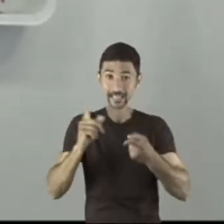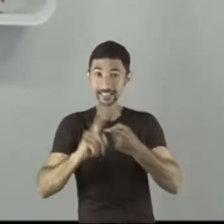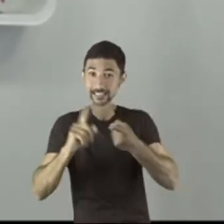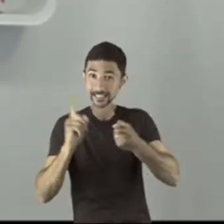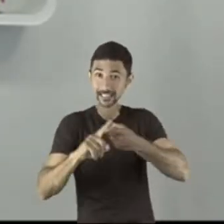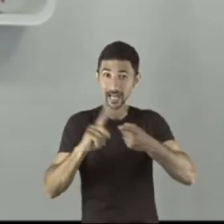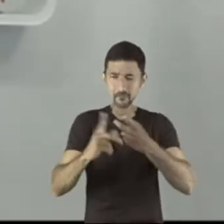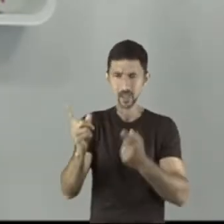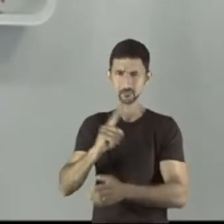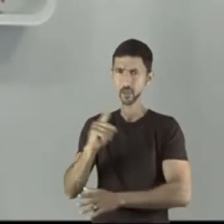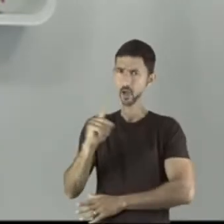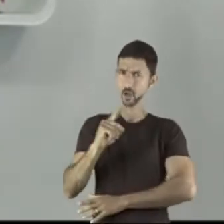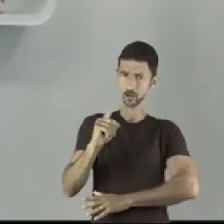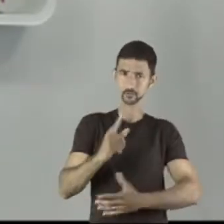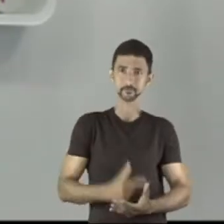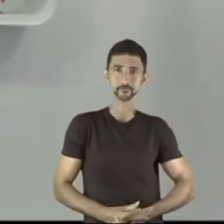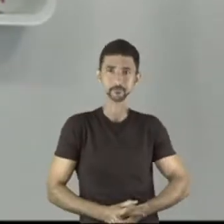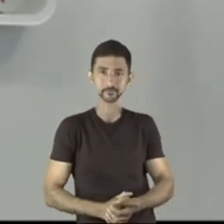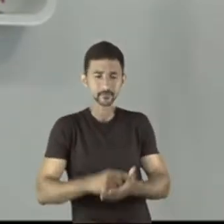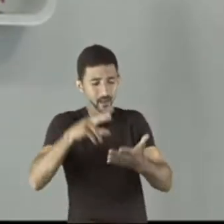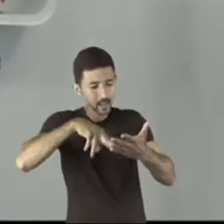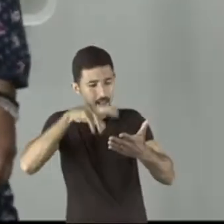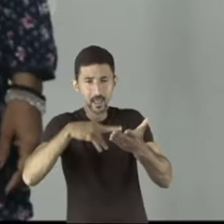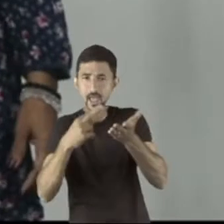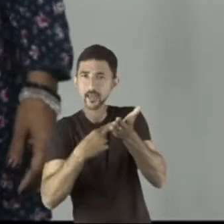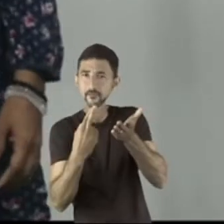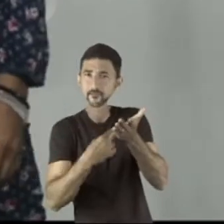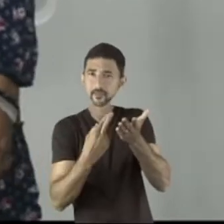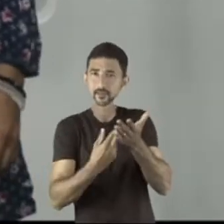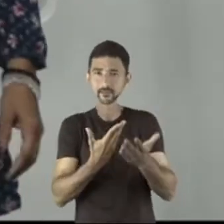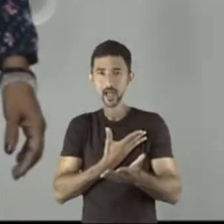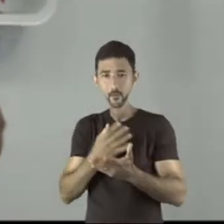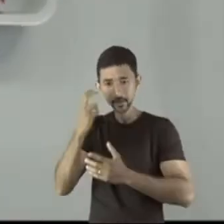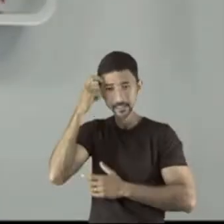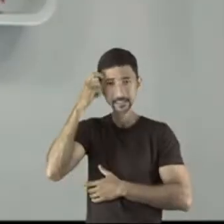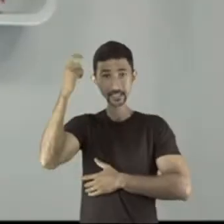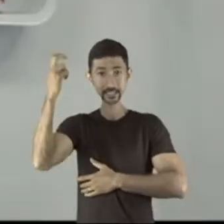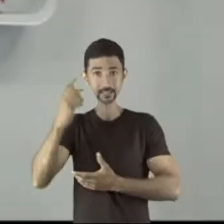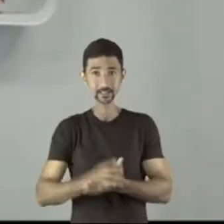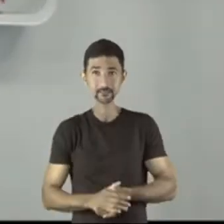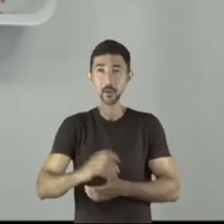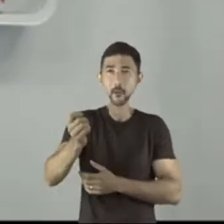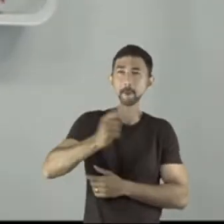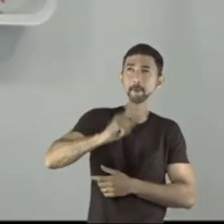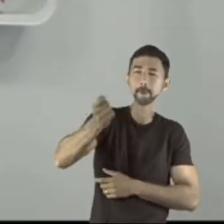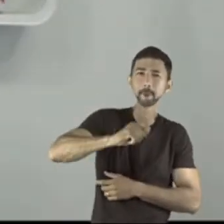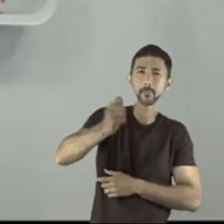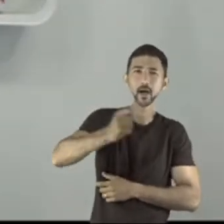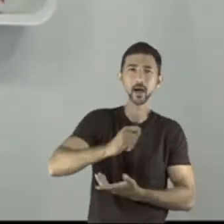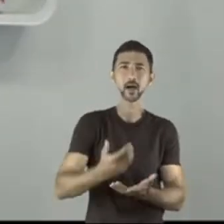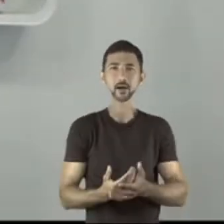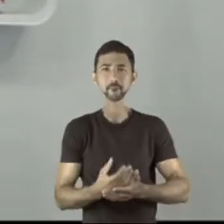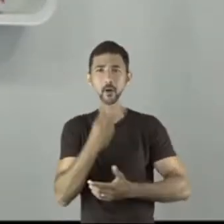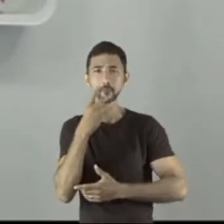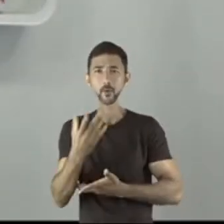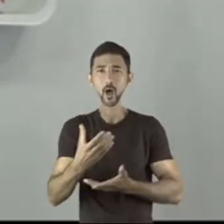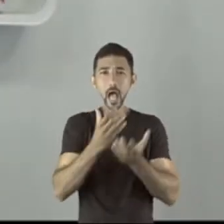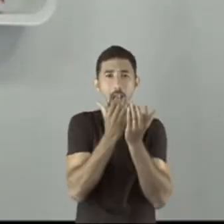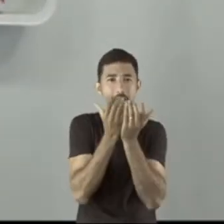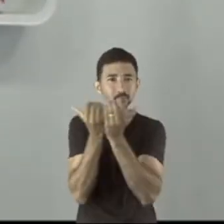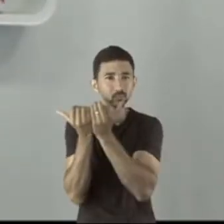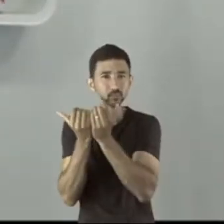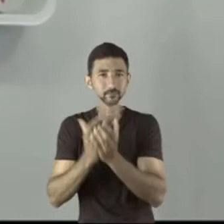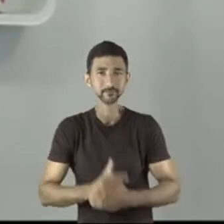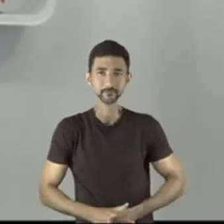até também dizer não. Ficar lendo revistinhas, um amigo inteligente, pipa na ponta da linha, um bom de um cachorro